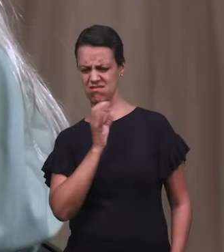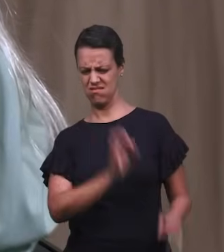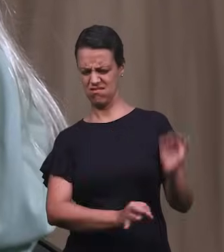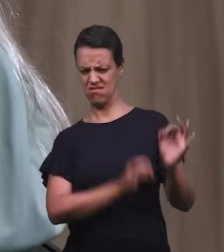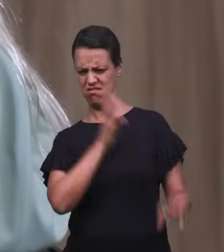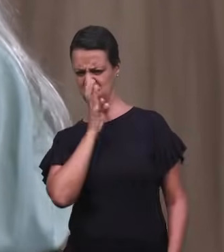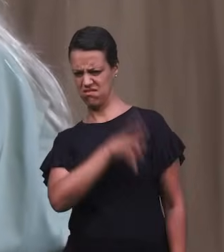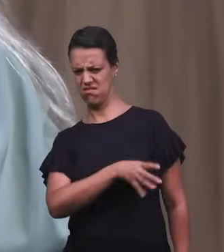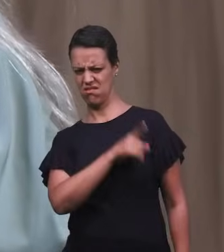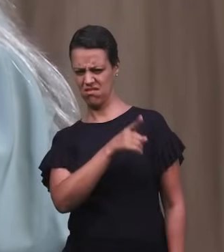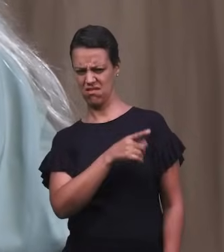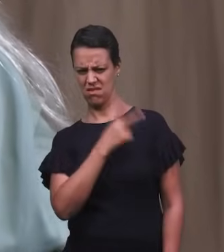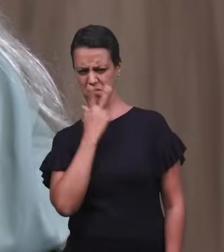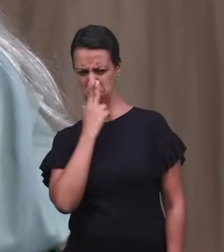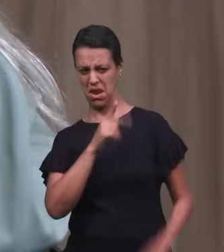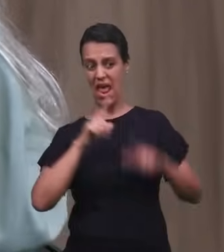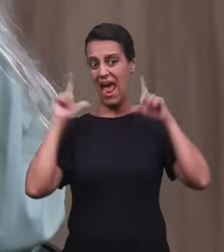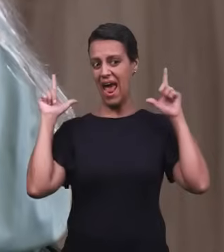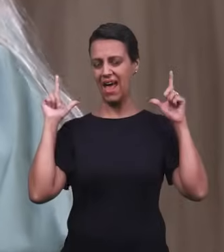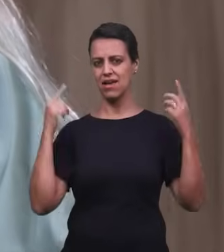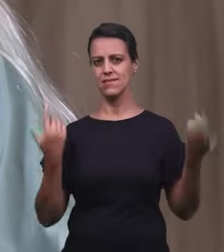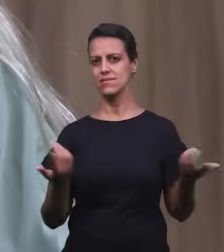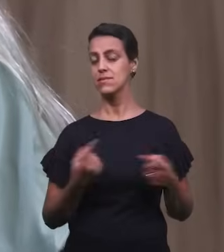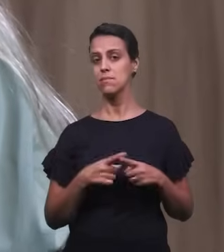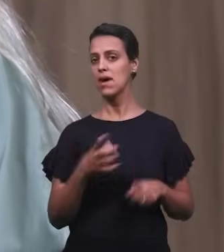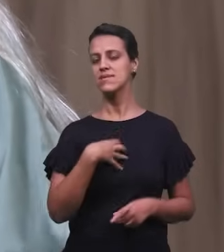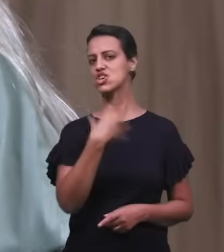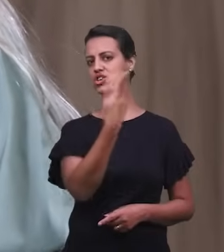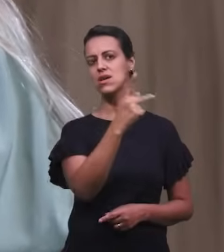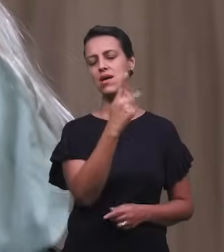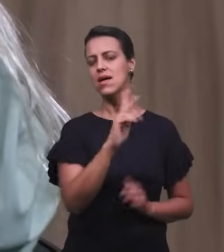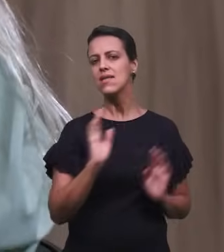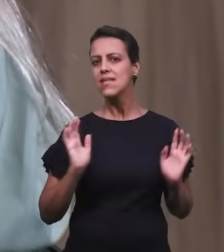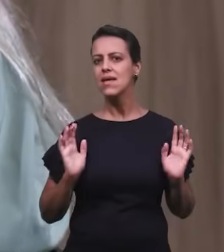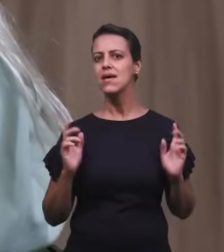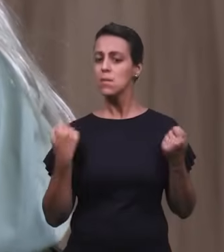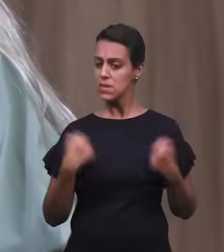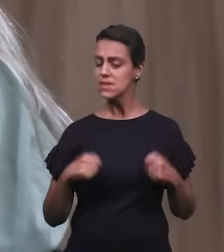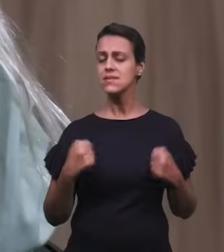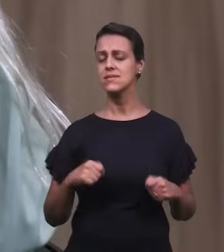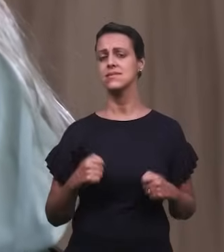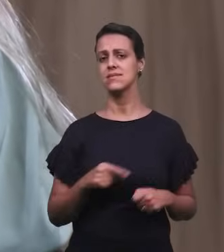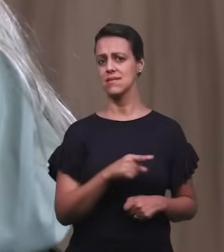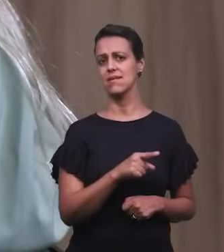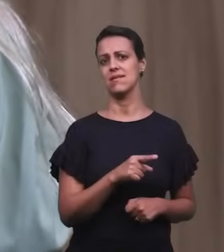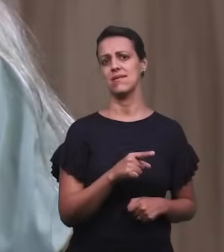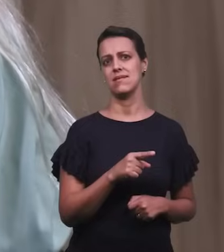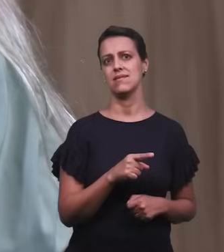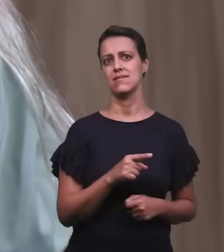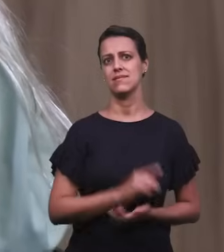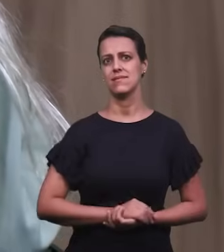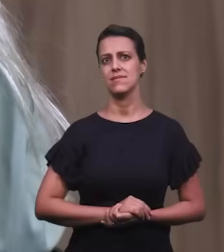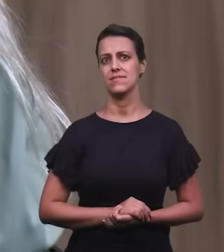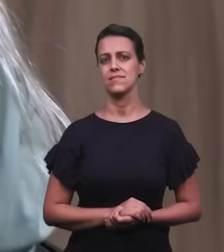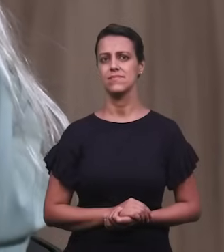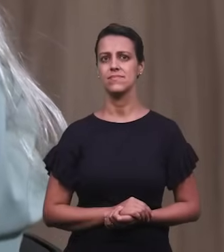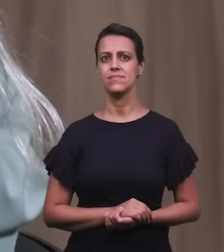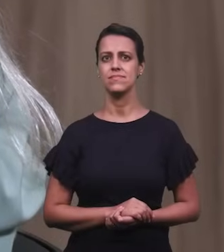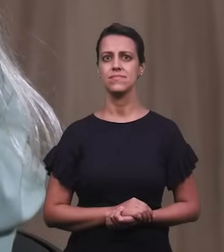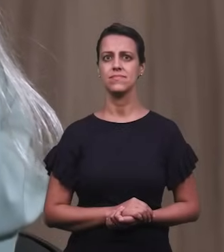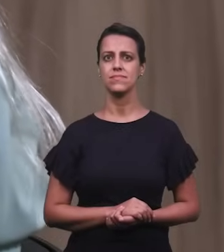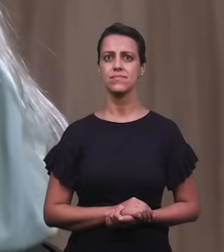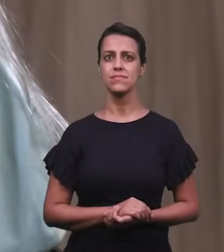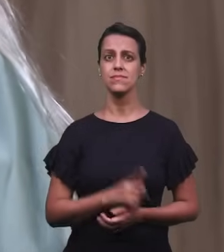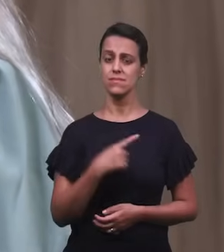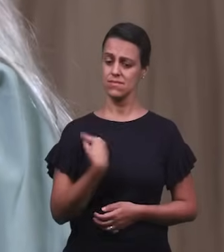está querendo chamar a atenção. E às vezes não é só uma necessidade de interagir, de falar e de conversar que ele tem.